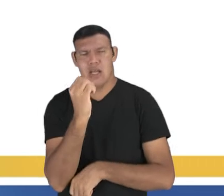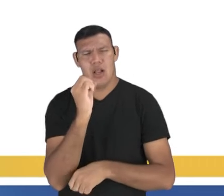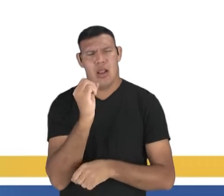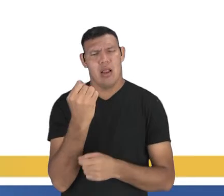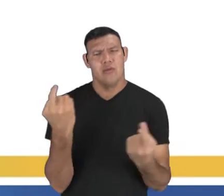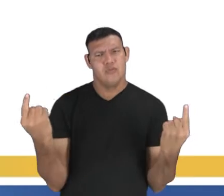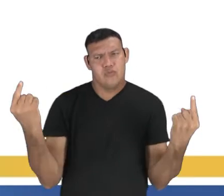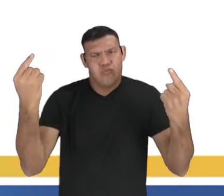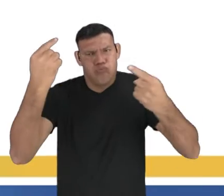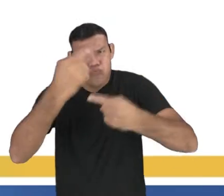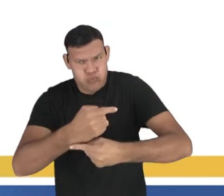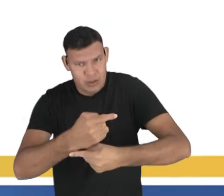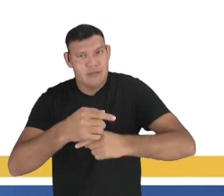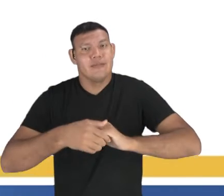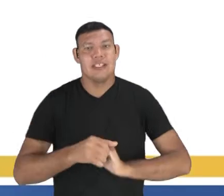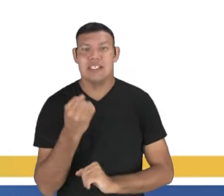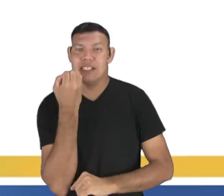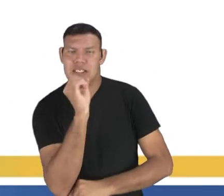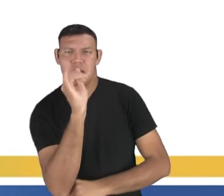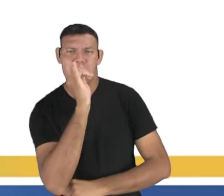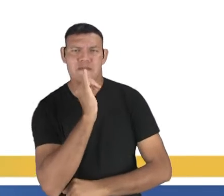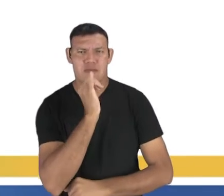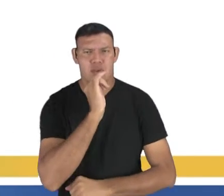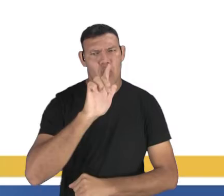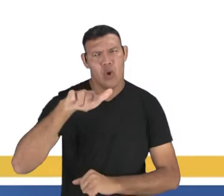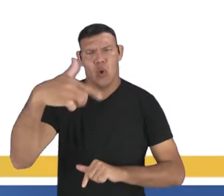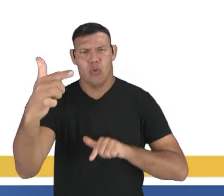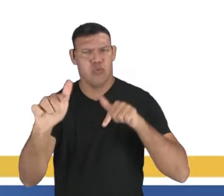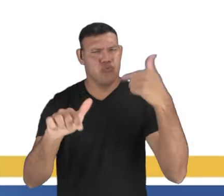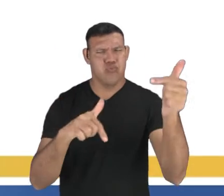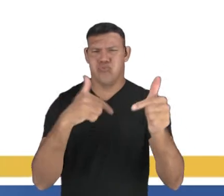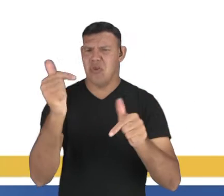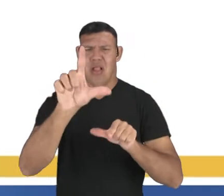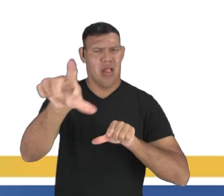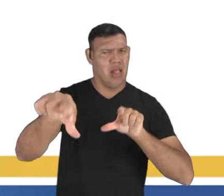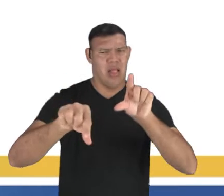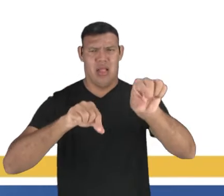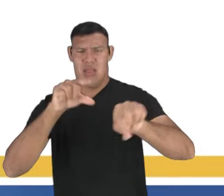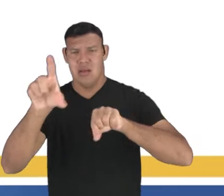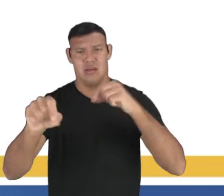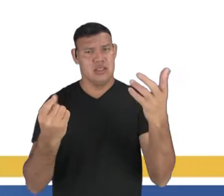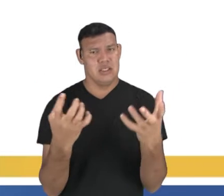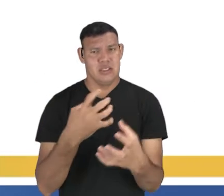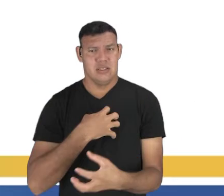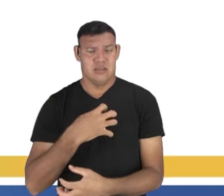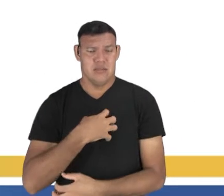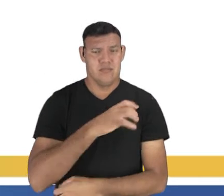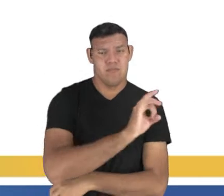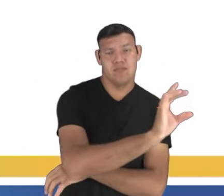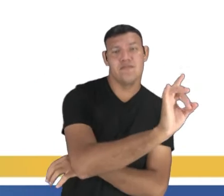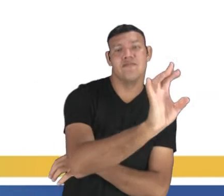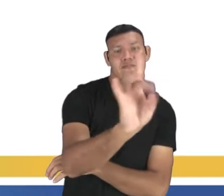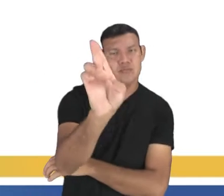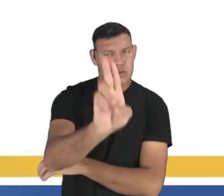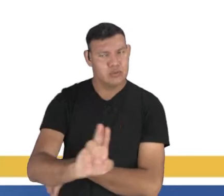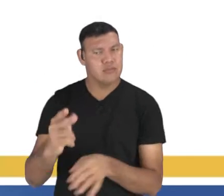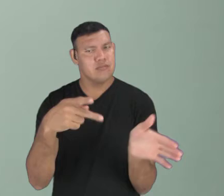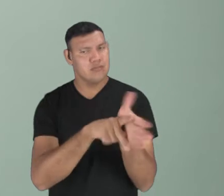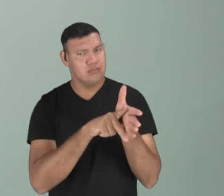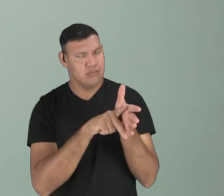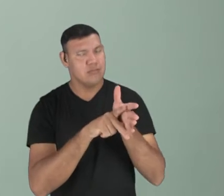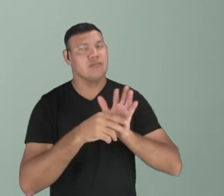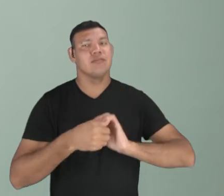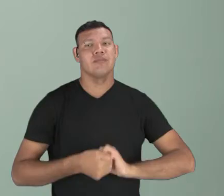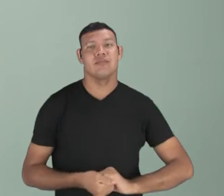de outros. Exemplificar, outros, e assim vai. Para cada intencionalidade, um uso específico, tá